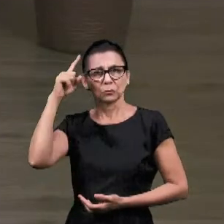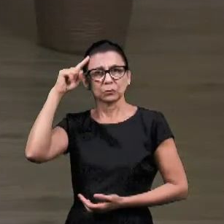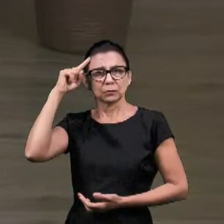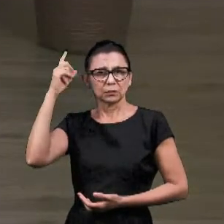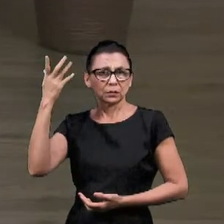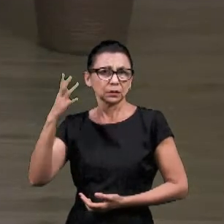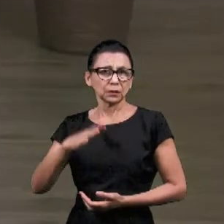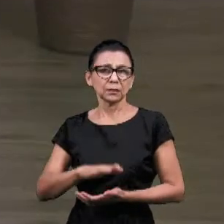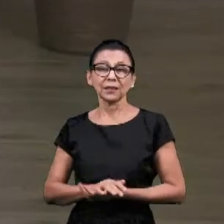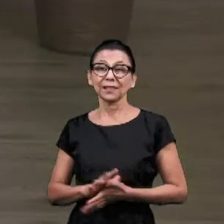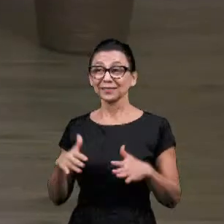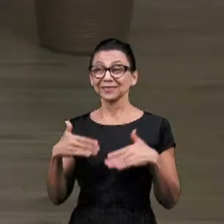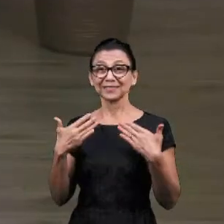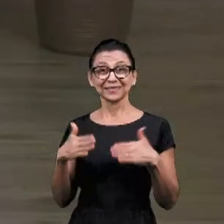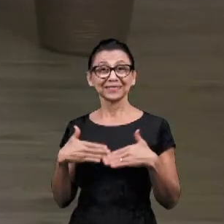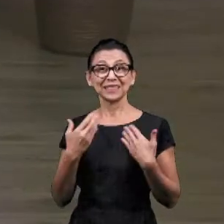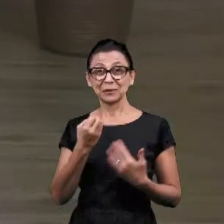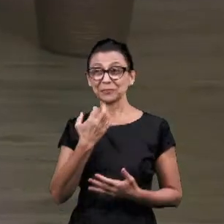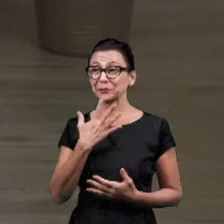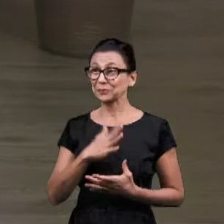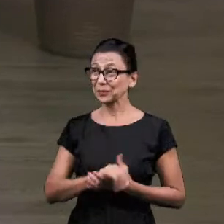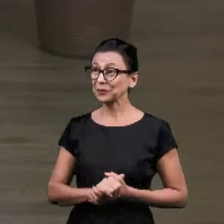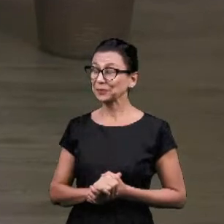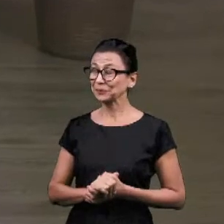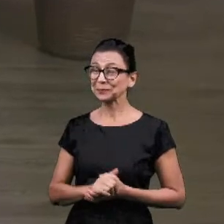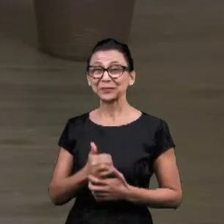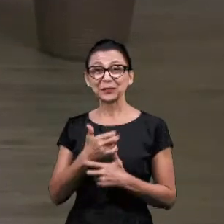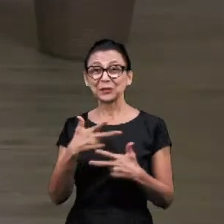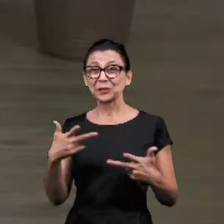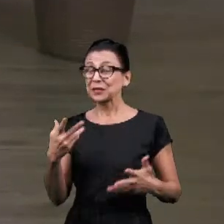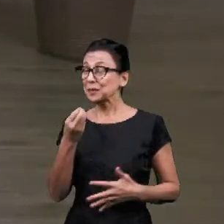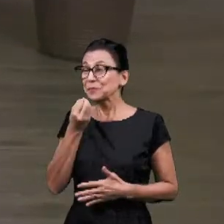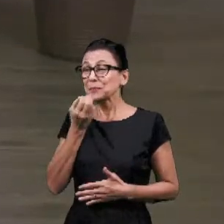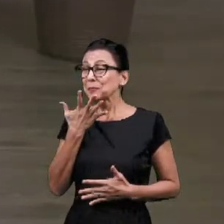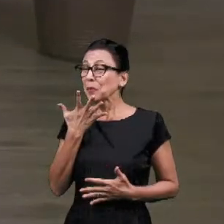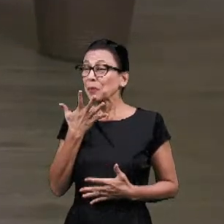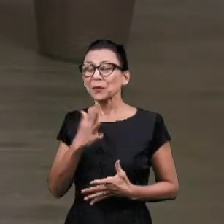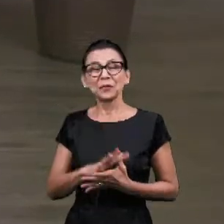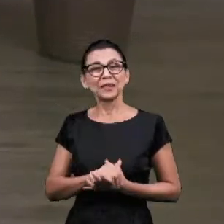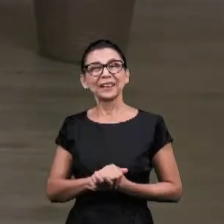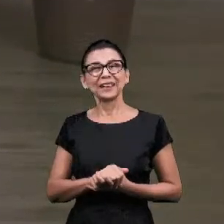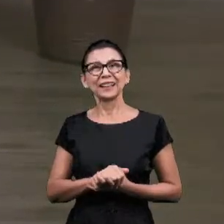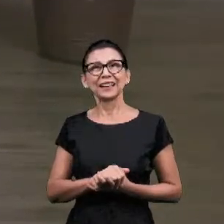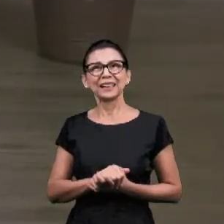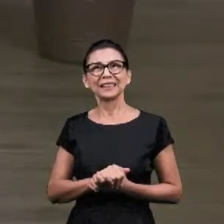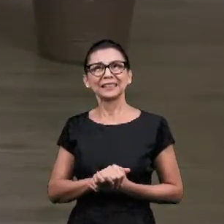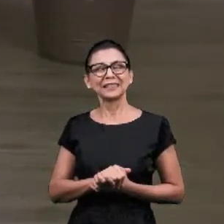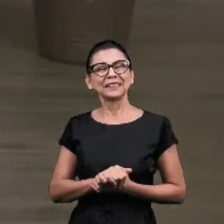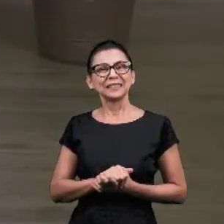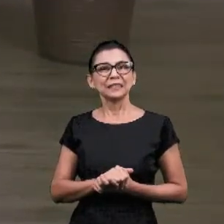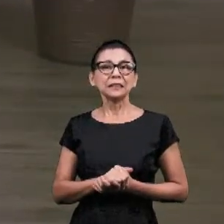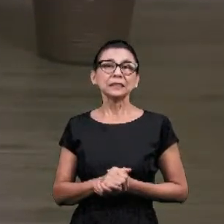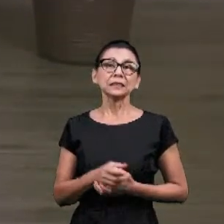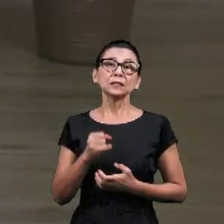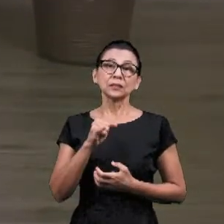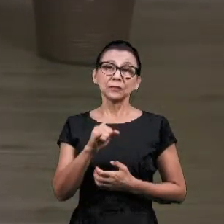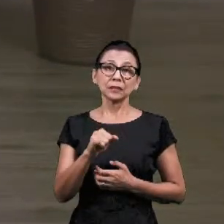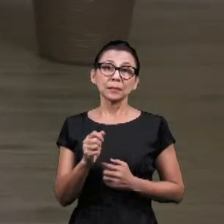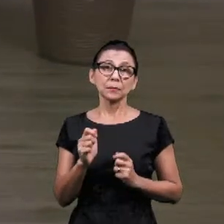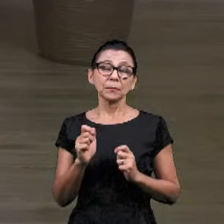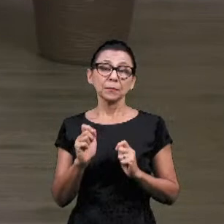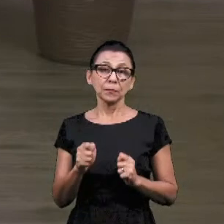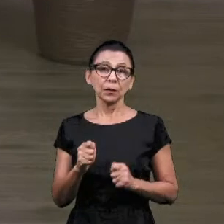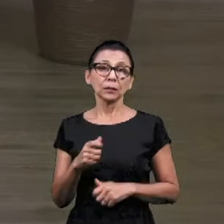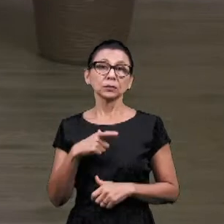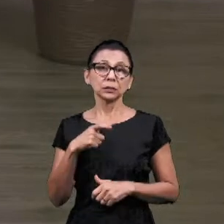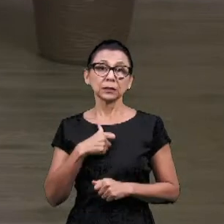Que nos alegra, que assim, a gente olha e fala: gente, que coisa boa! Pois é, você pode juntar todas as coisas boas